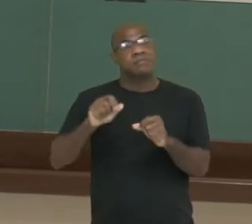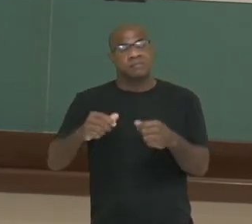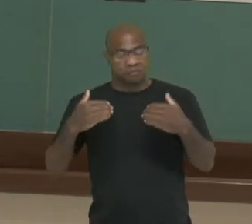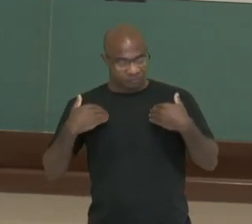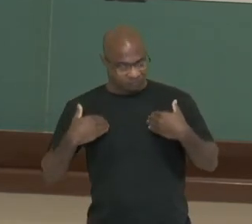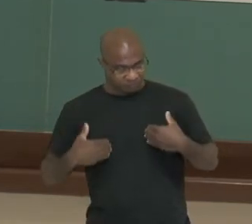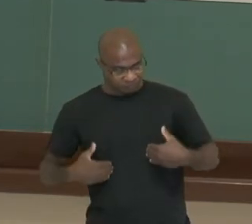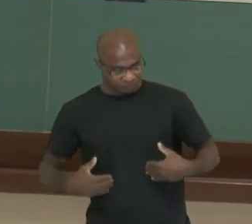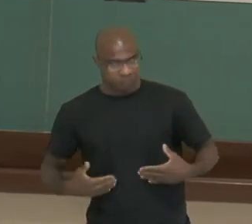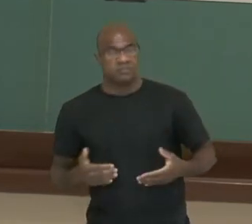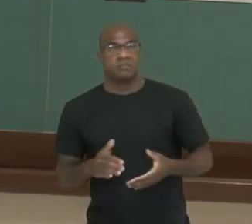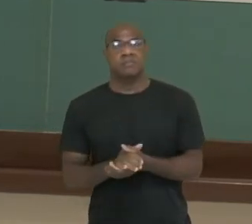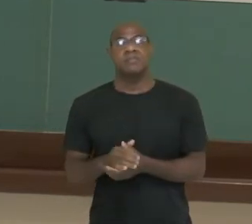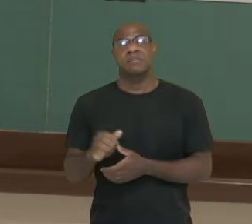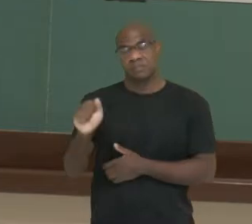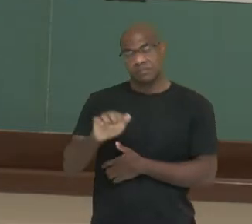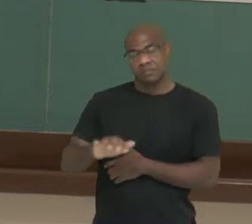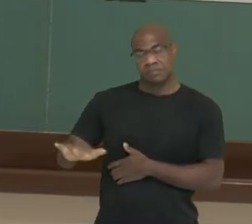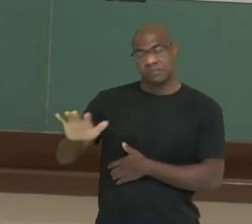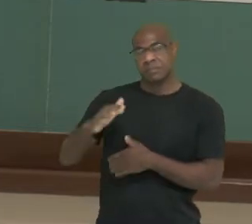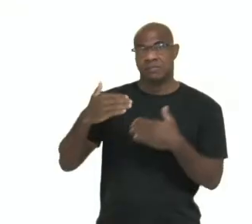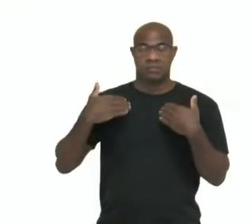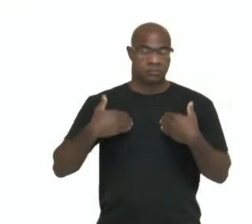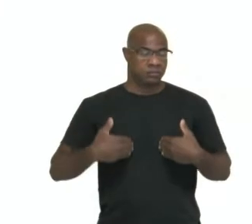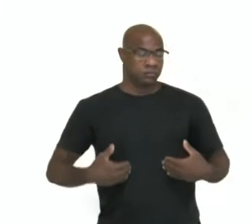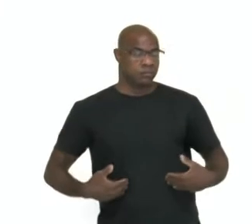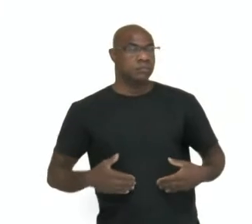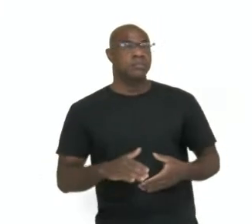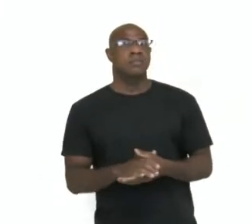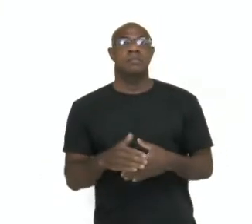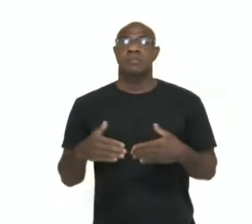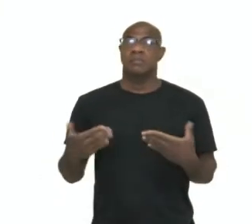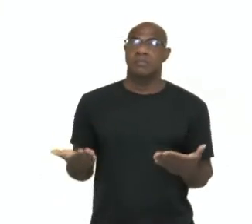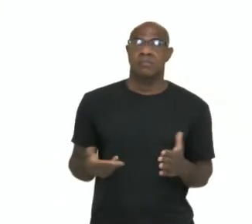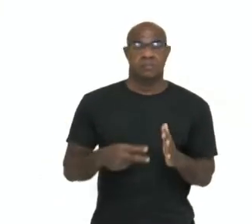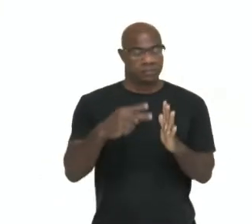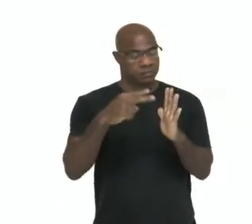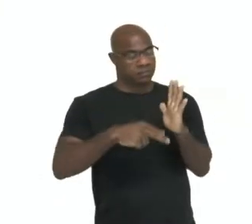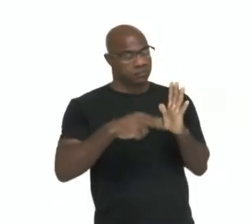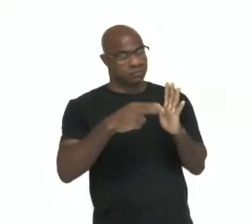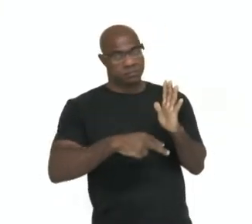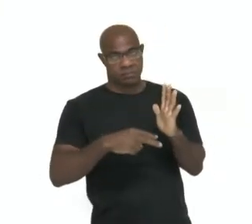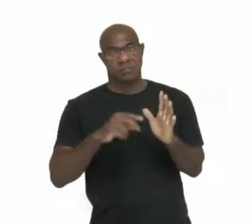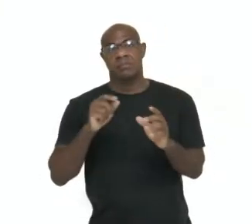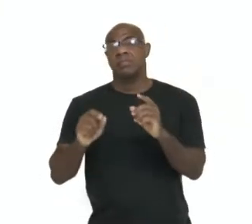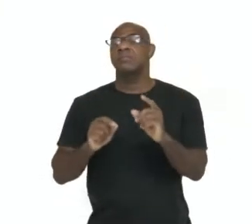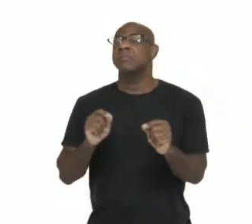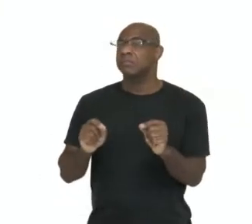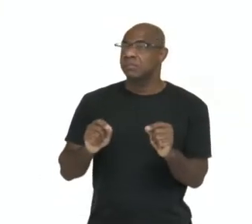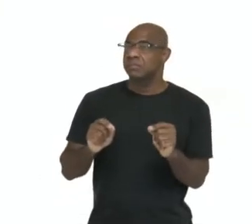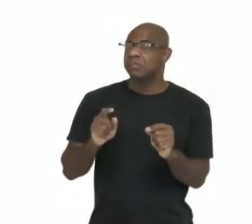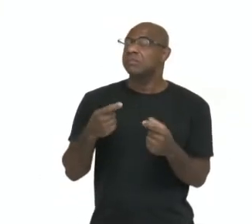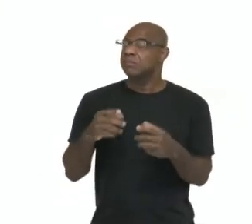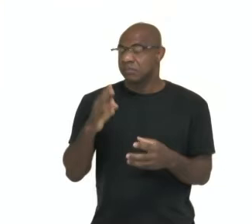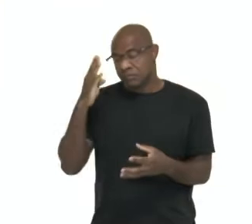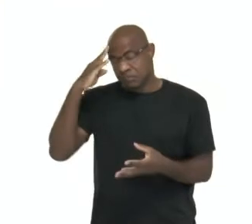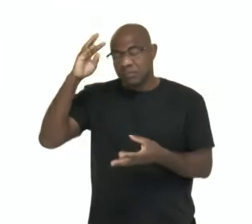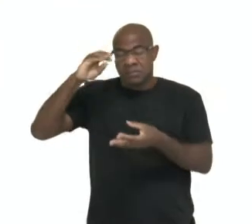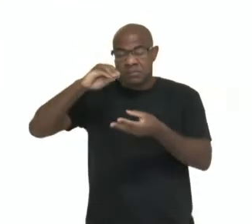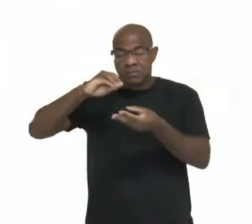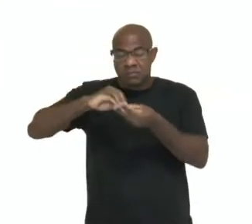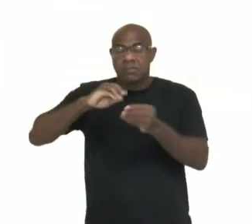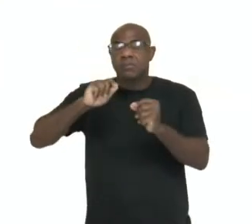né? Trazendo através da imagem corporal. A partir da leitura da linguagem corporal, busca-se o quê? A compreensão dos